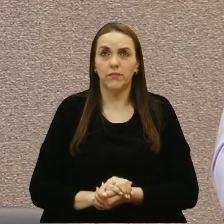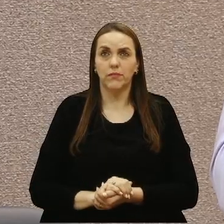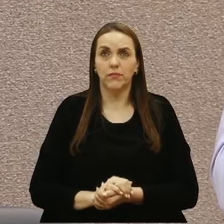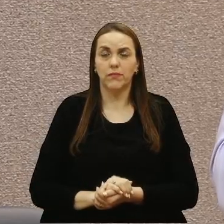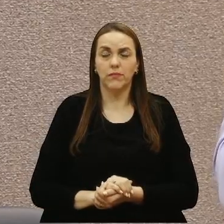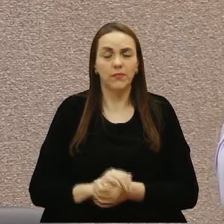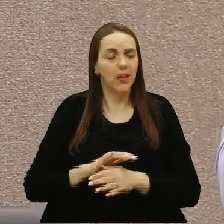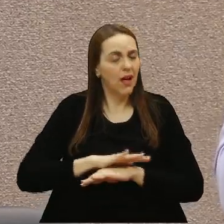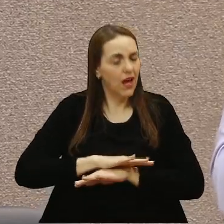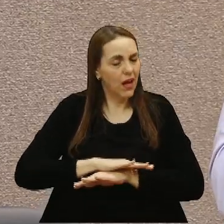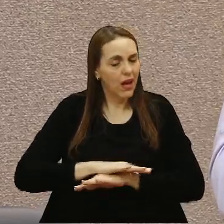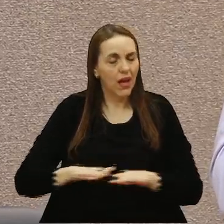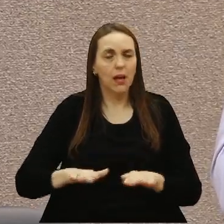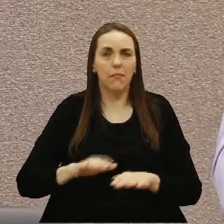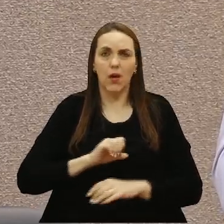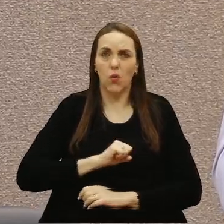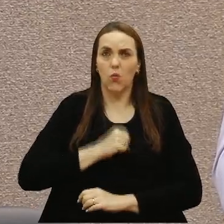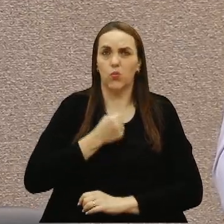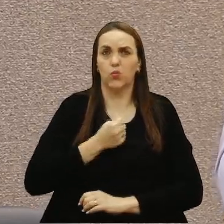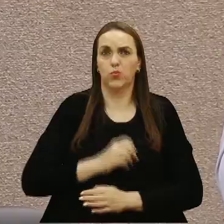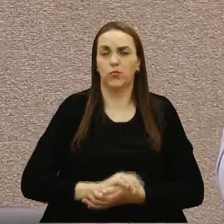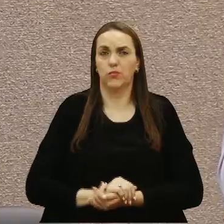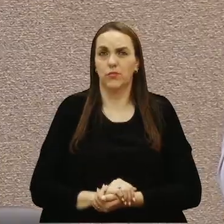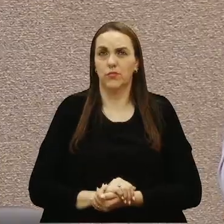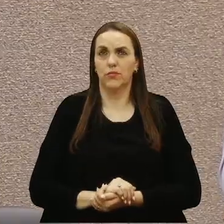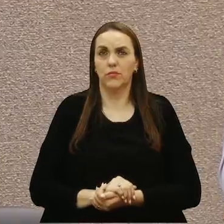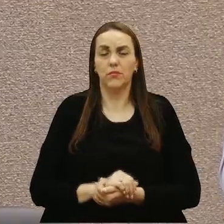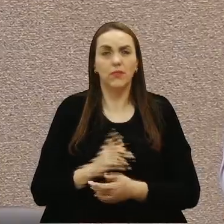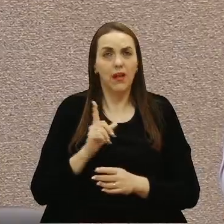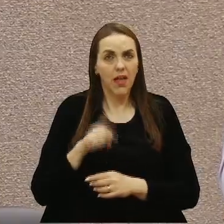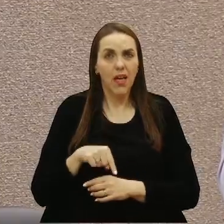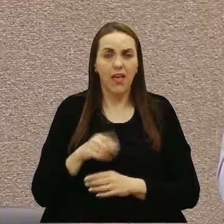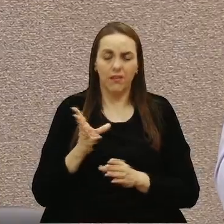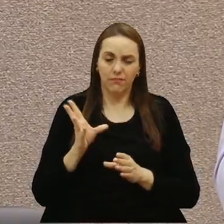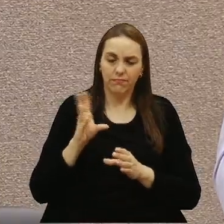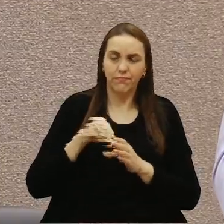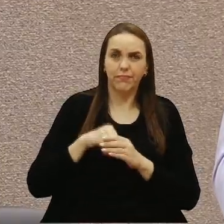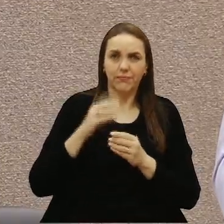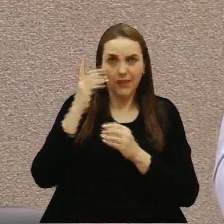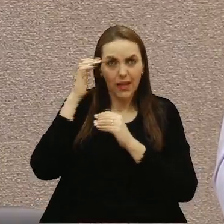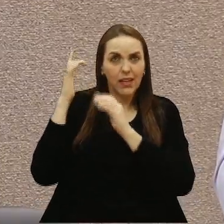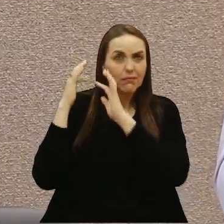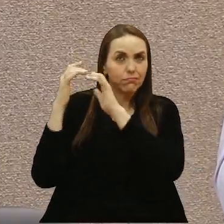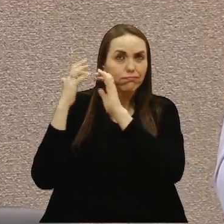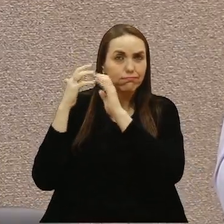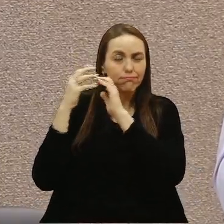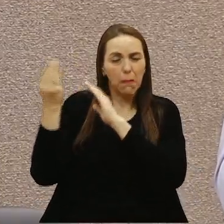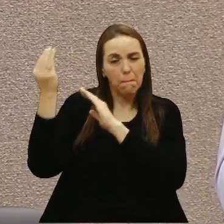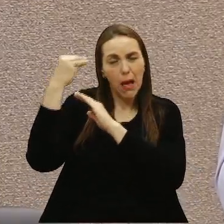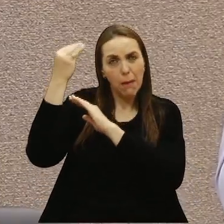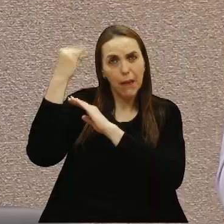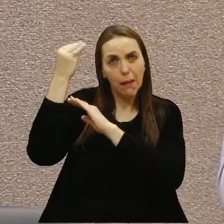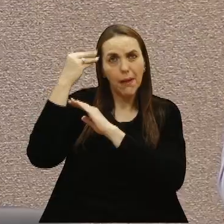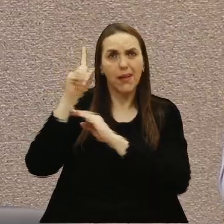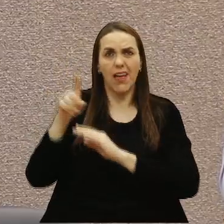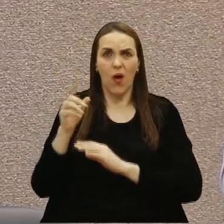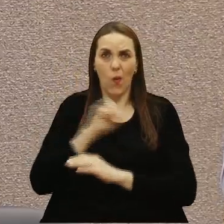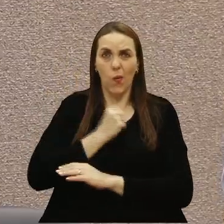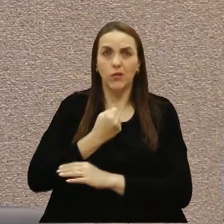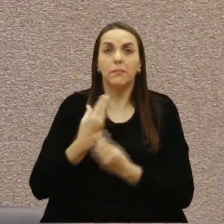Vamos acabar com esse ódio, que é tanto implantado na cabeça das pessoas. Meus